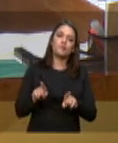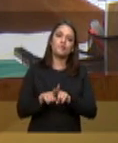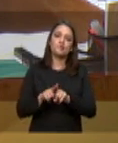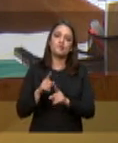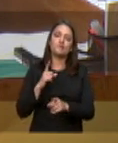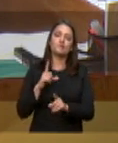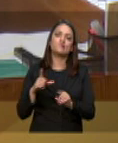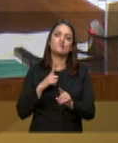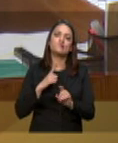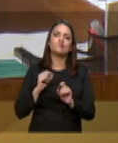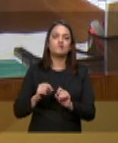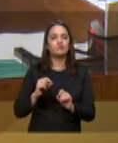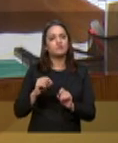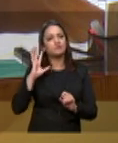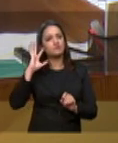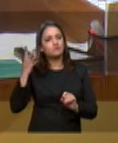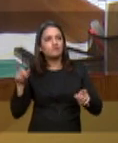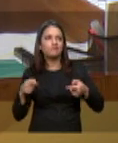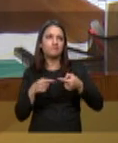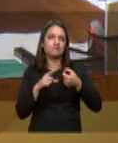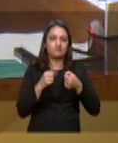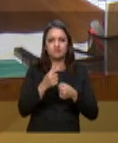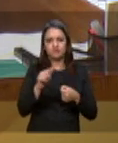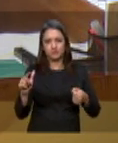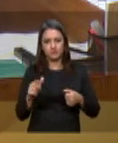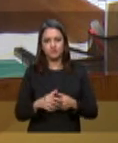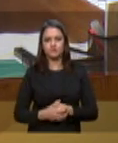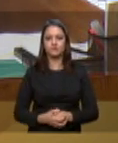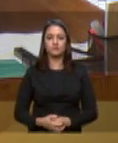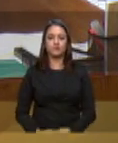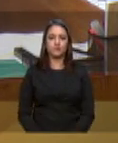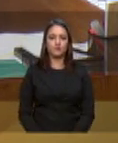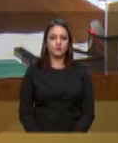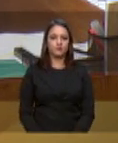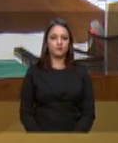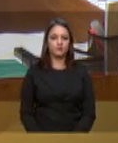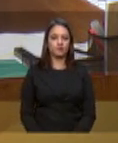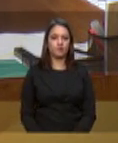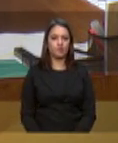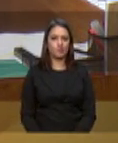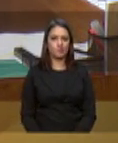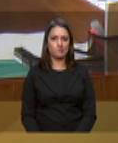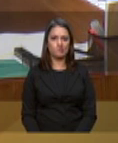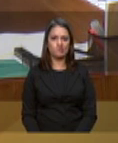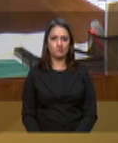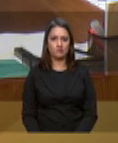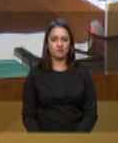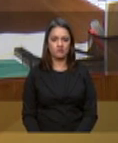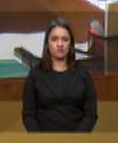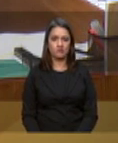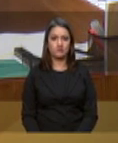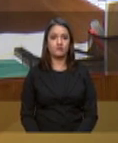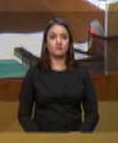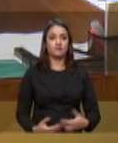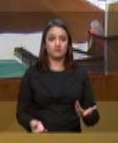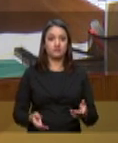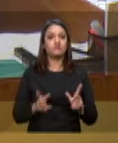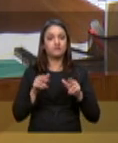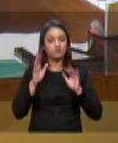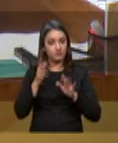emprestar a ele a interpretação conforme pretendida. É que, como já afirmei, o O